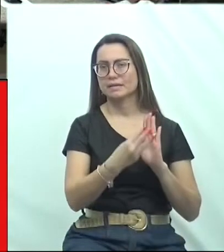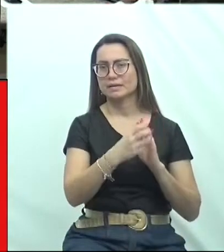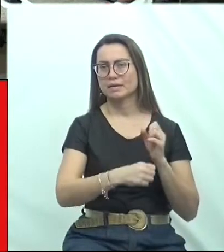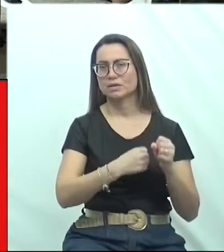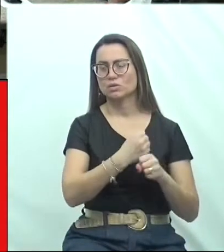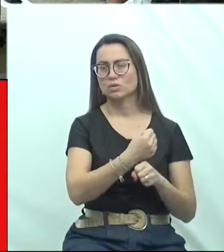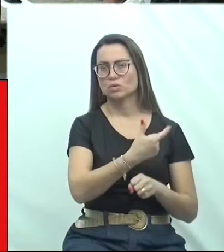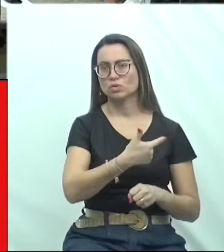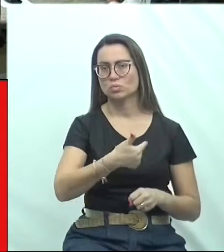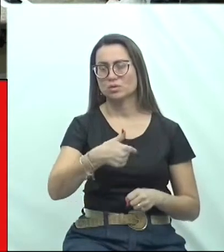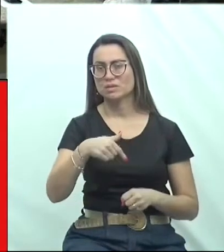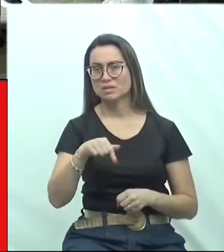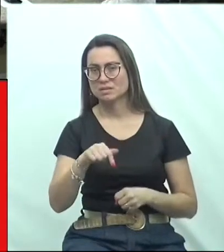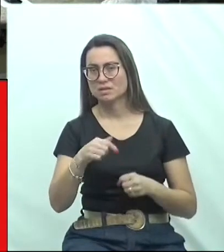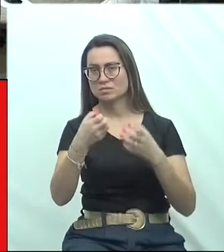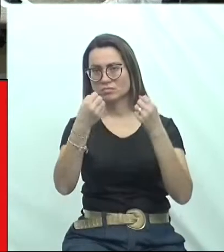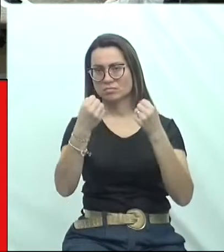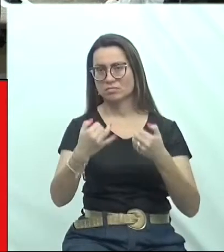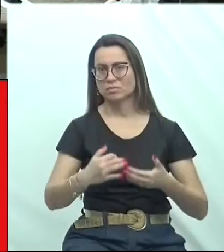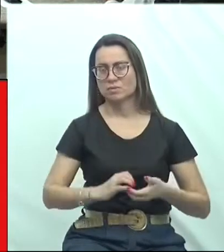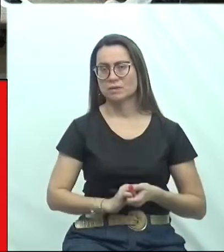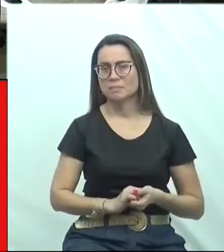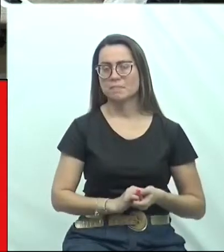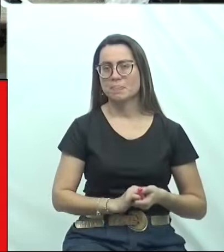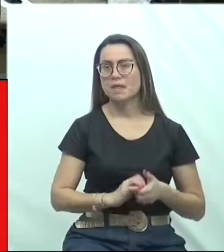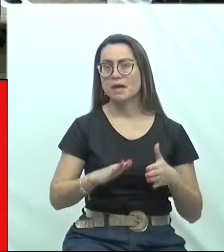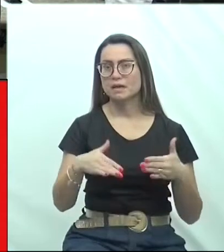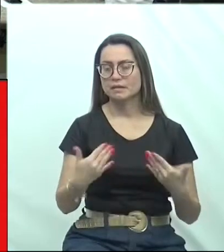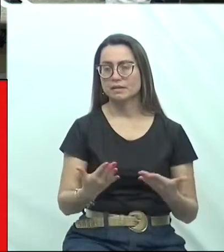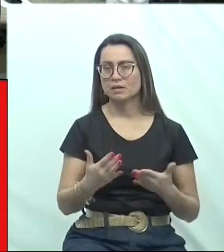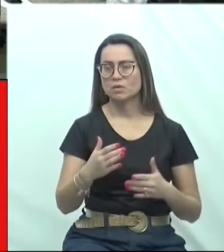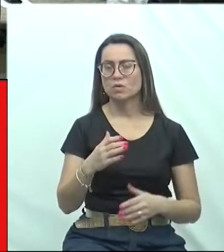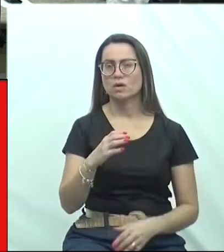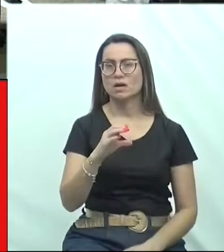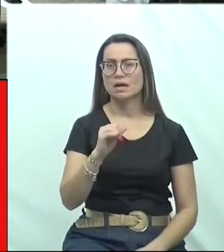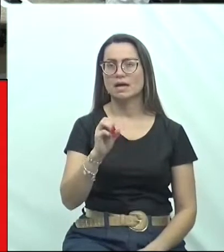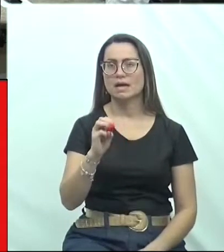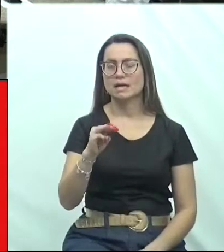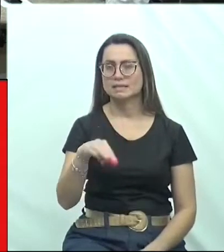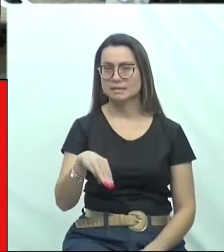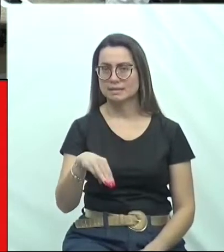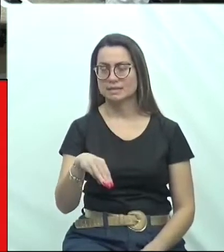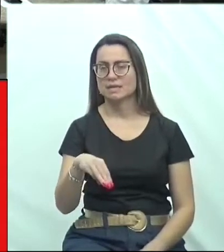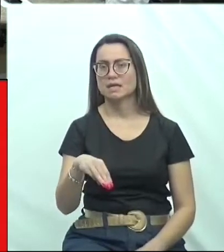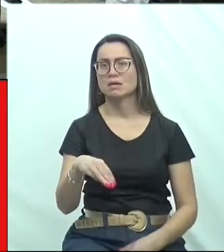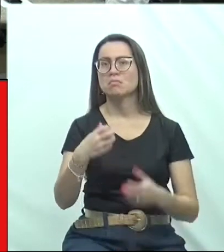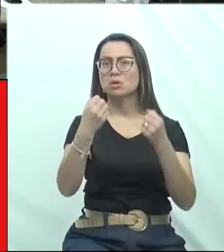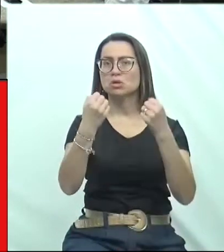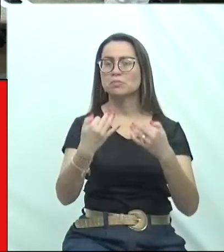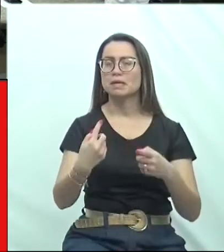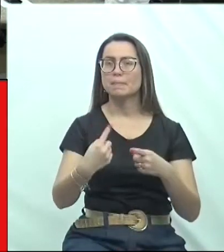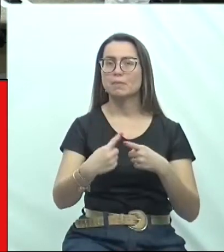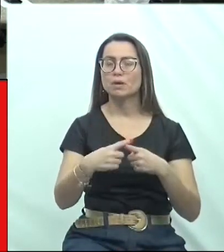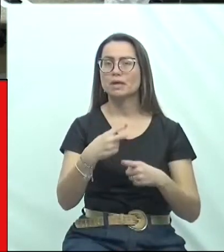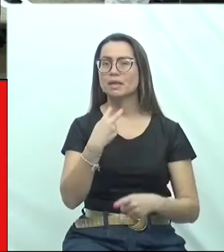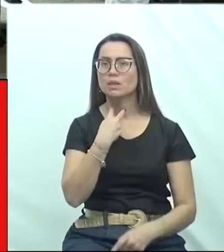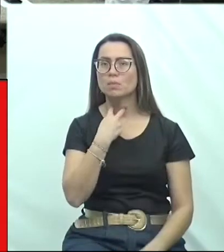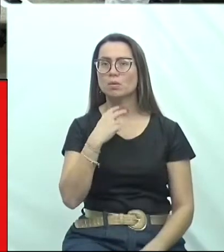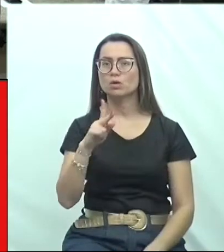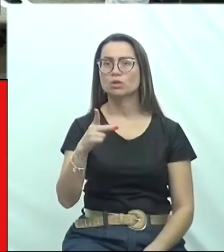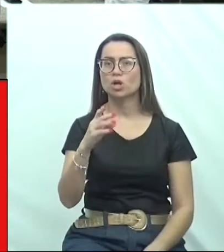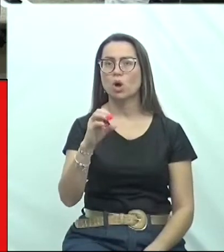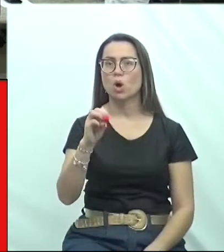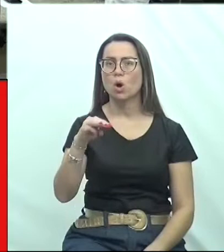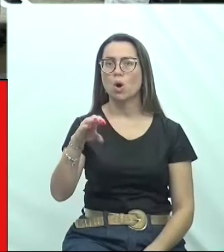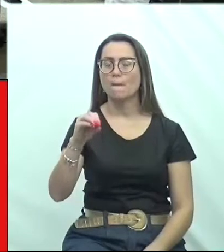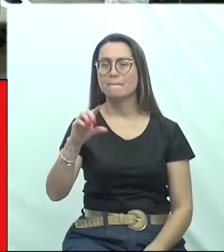Bom, então existe uma justificativa da CISAM com relação à homologação ou não de equipamentos que entram em contato com